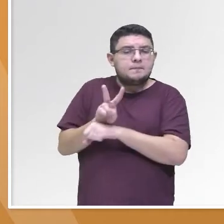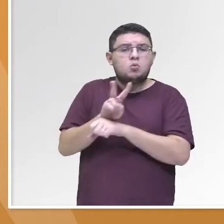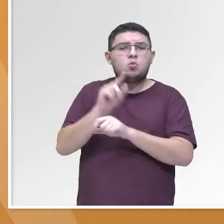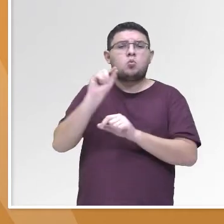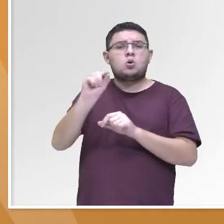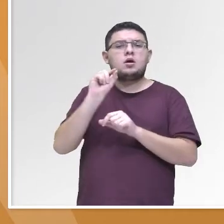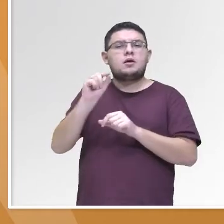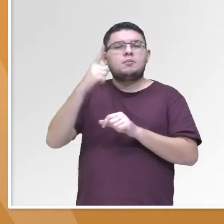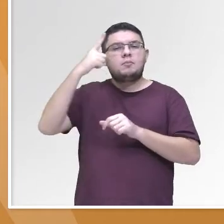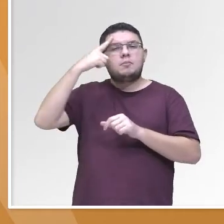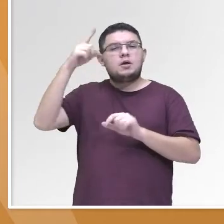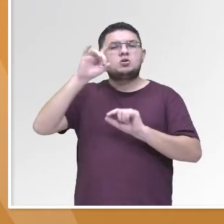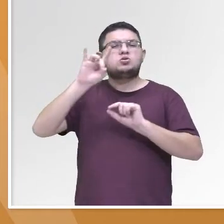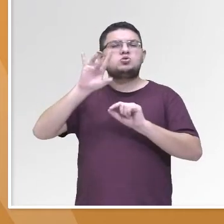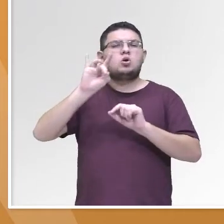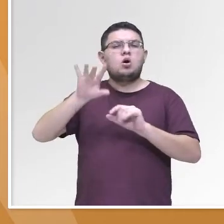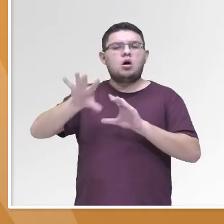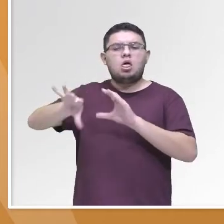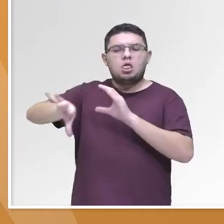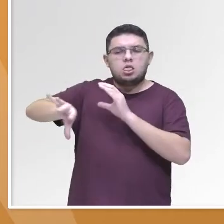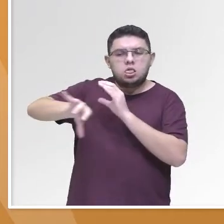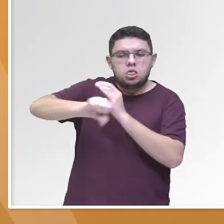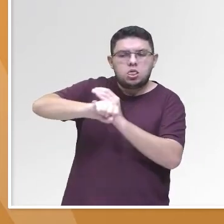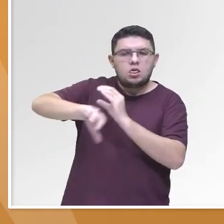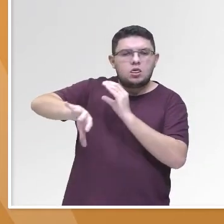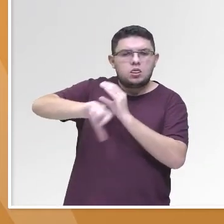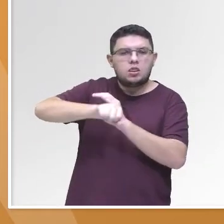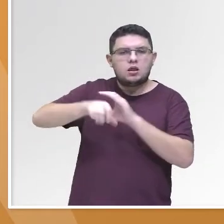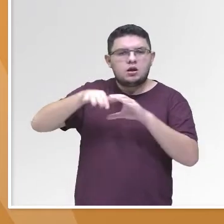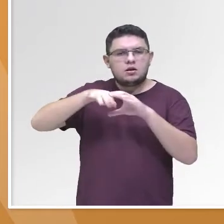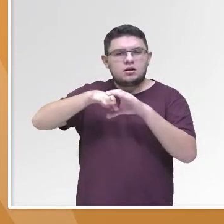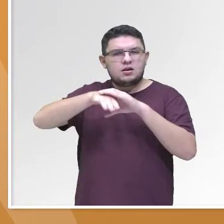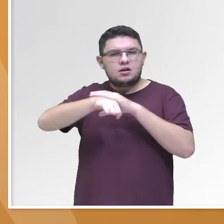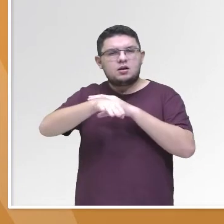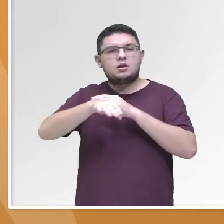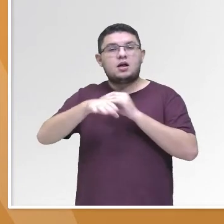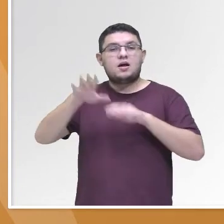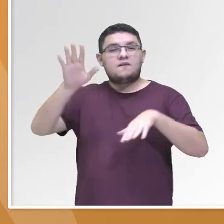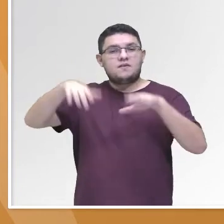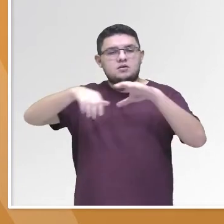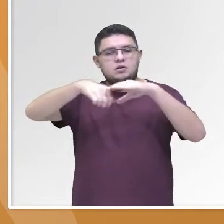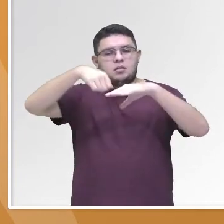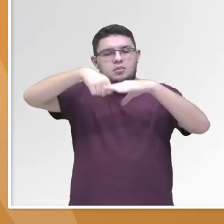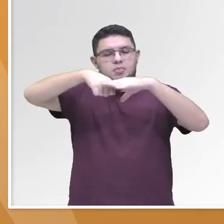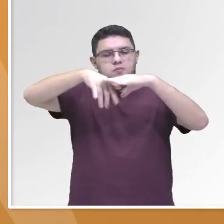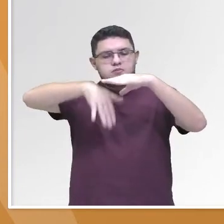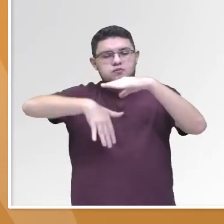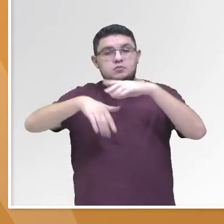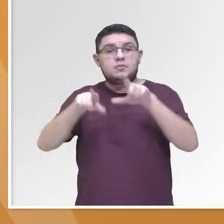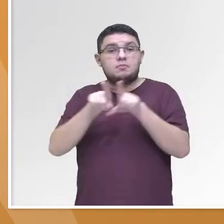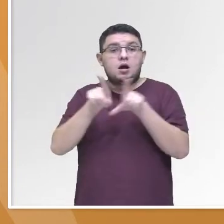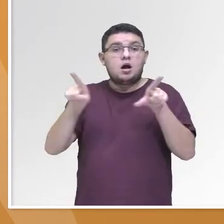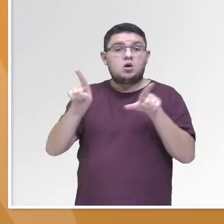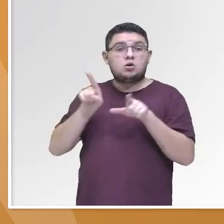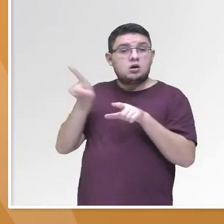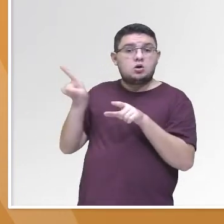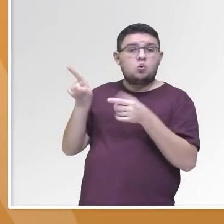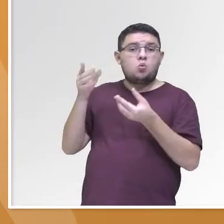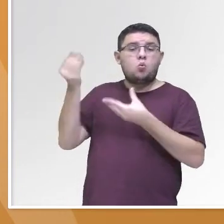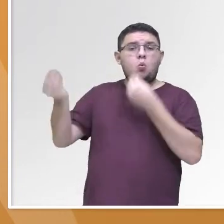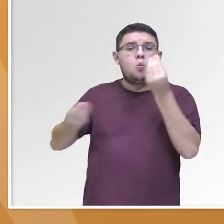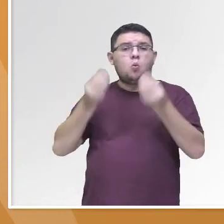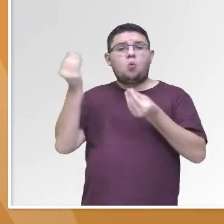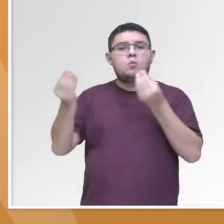é puxado ali, mas muitas das vezes ele acaba infiltrando ali para o solo, ele também passa aqui, olha, por